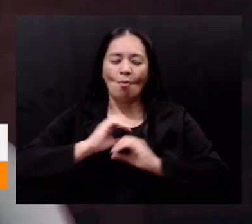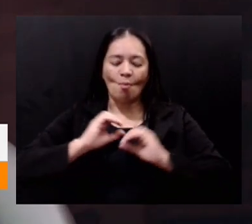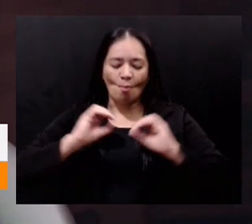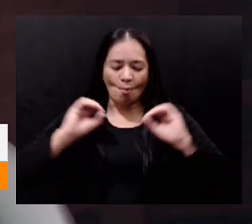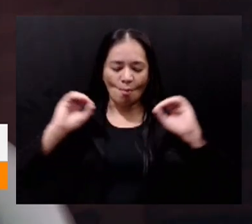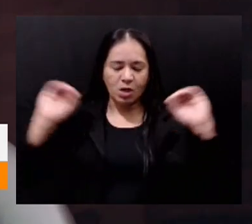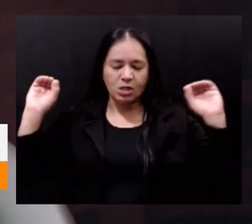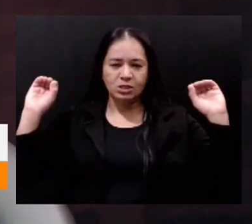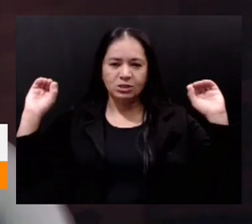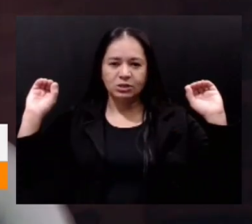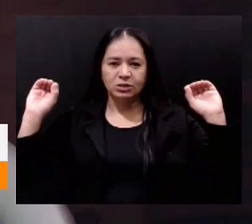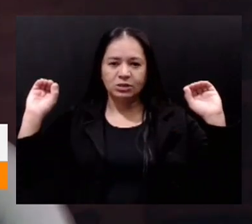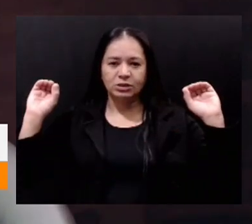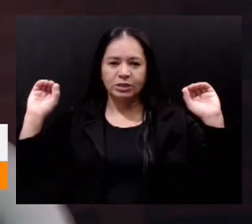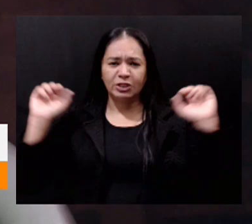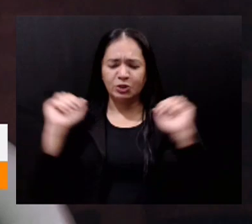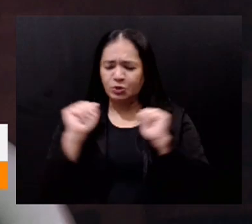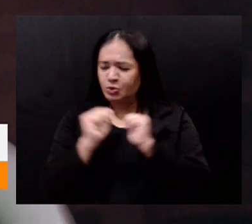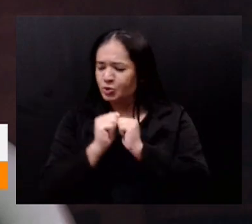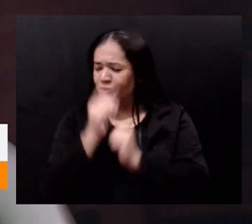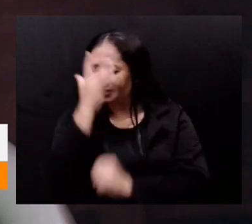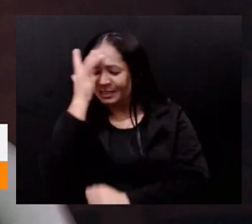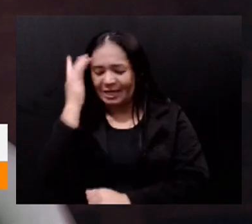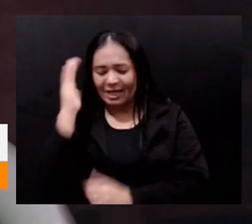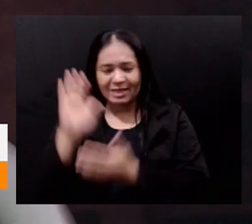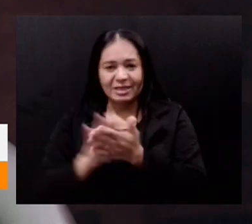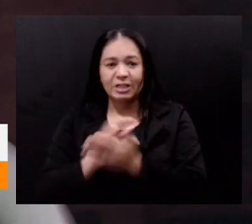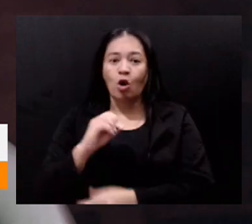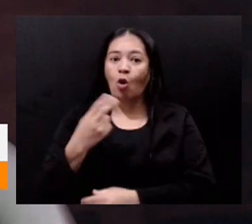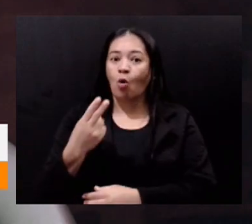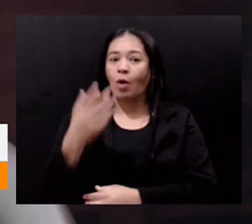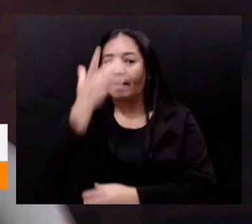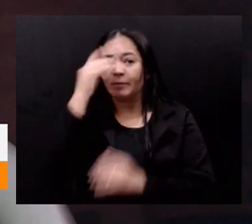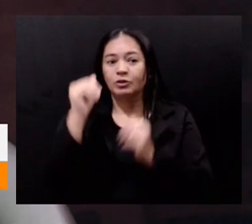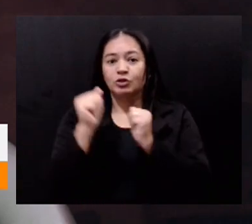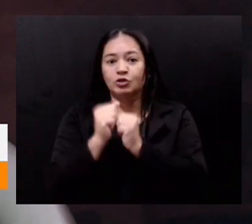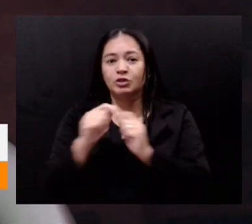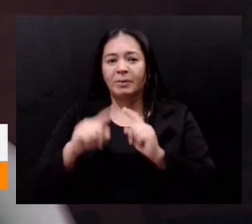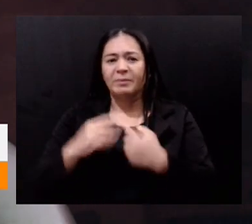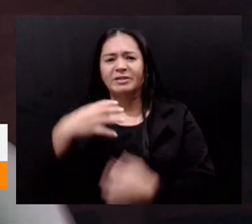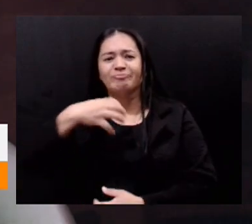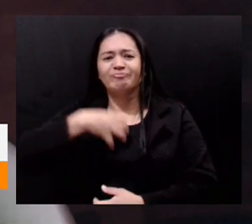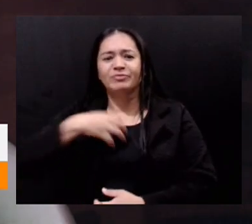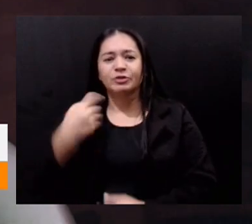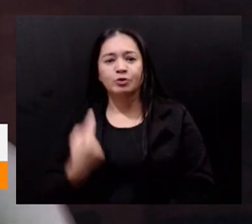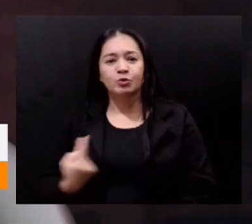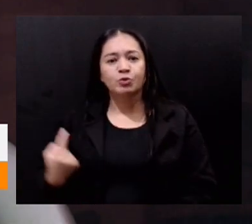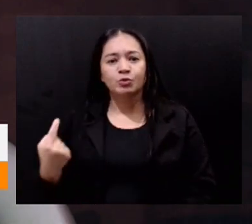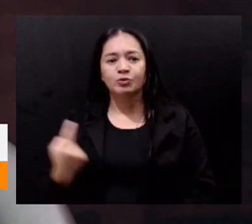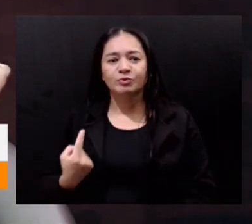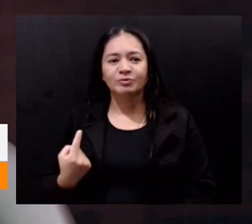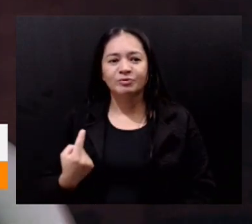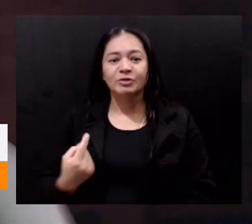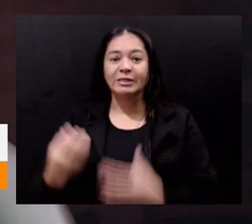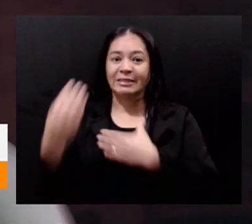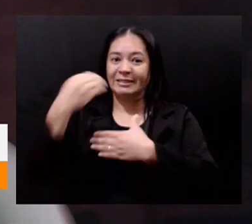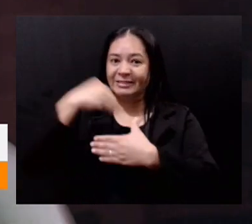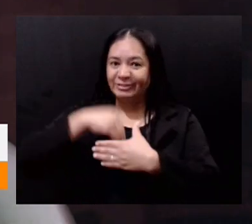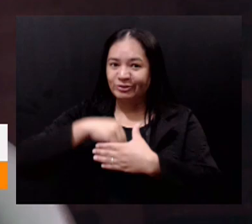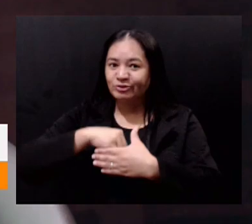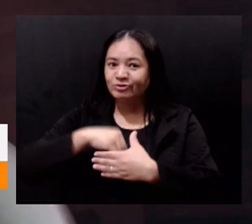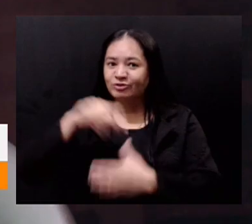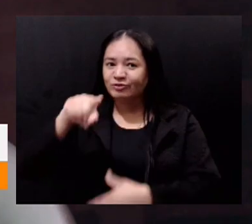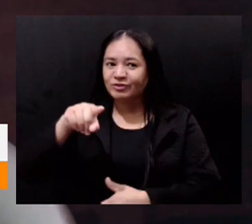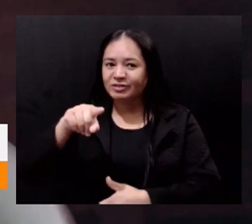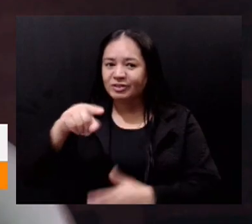ninguém do meu lado, ou então eu estou com Exato. alguém do meu lado, mas mesmo assim eu me sinto sozinha. Isso faz com que a gente hoje olhe para as nossas redes